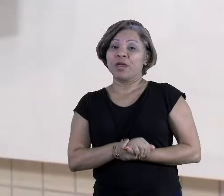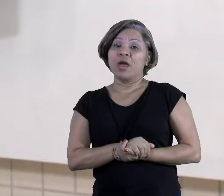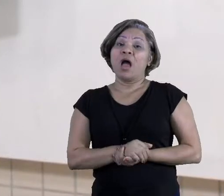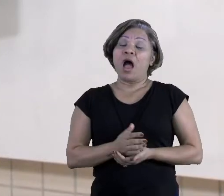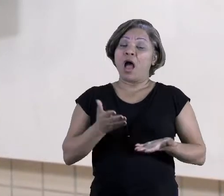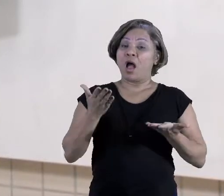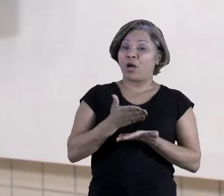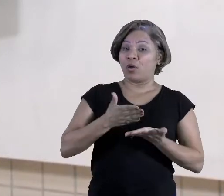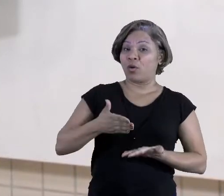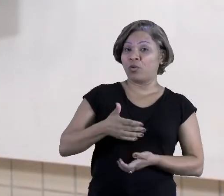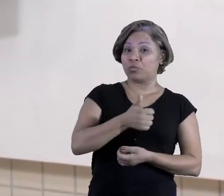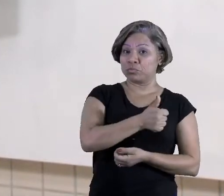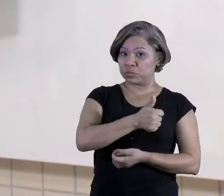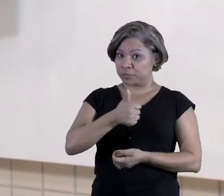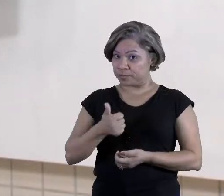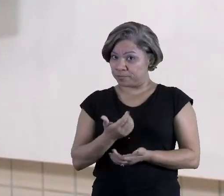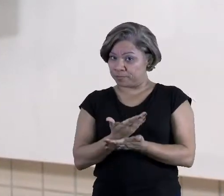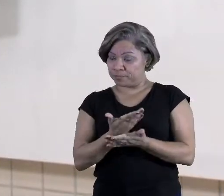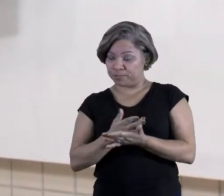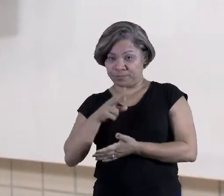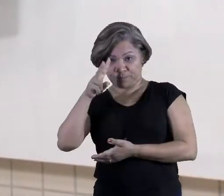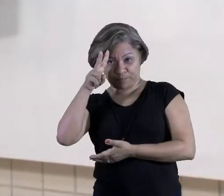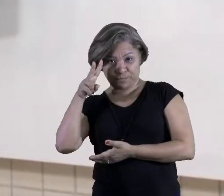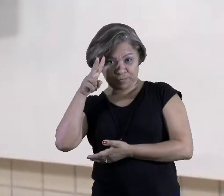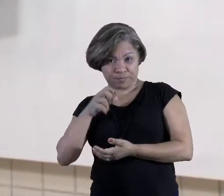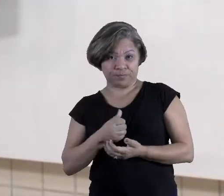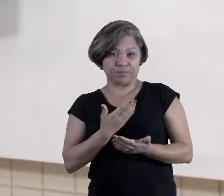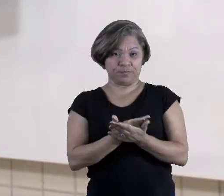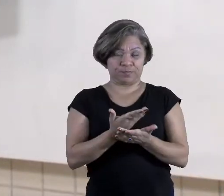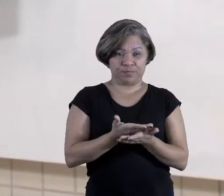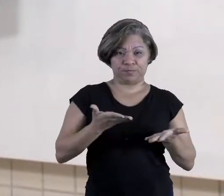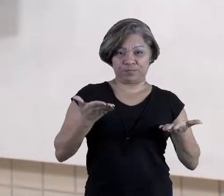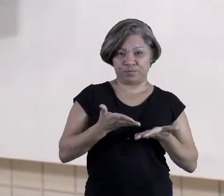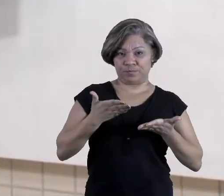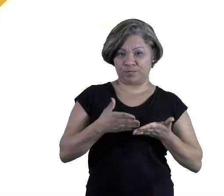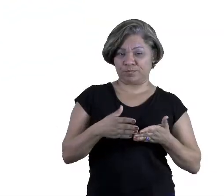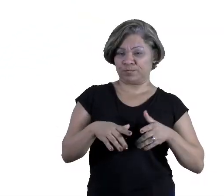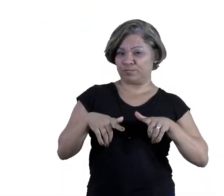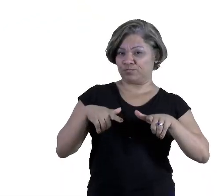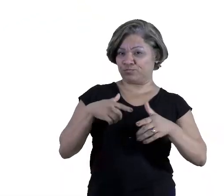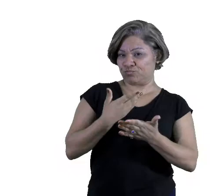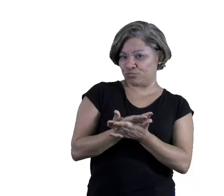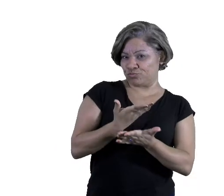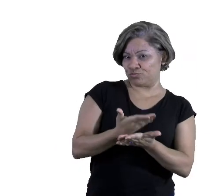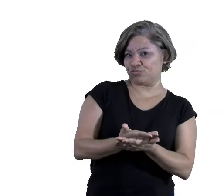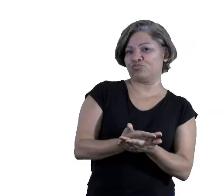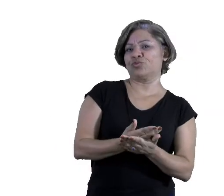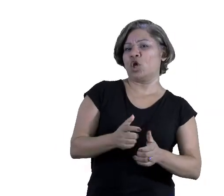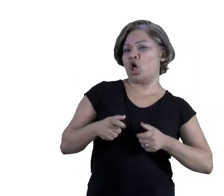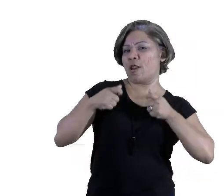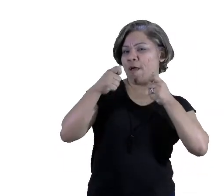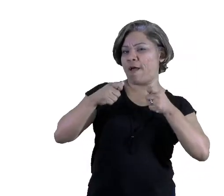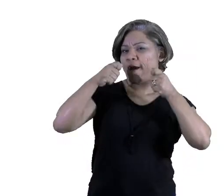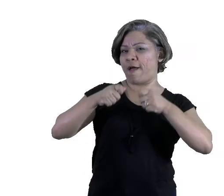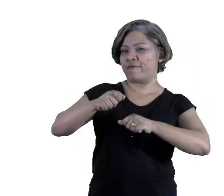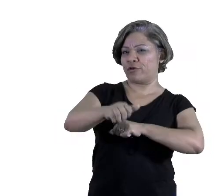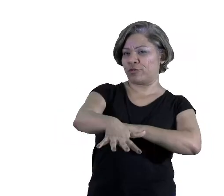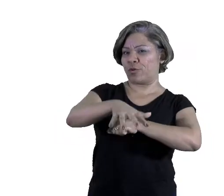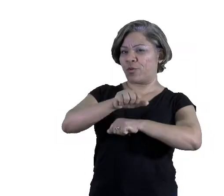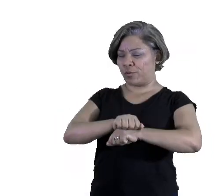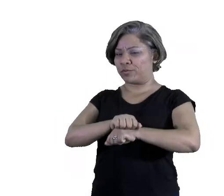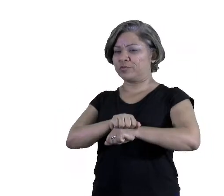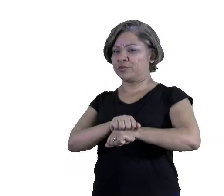11ª aula de História. Bem, na aula de hoje nós iremos trabalhar sobre as chamadas revoltas coloniais. Como o nome